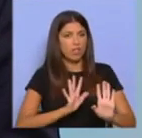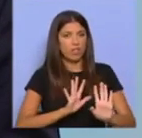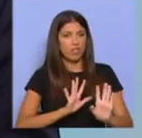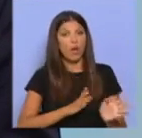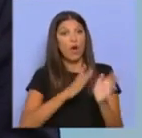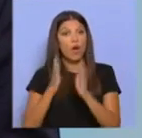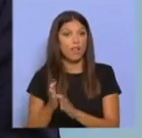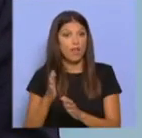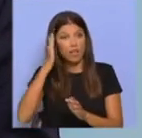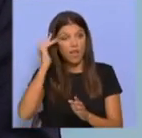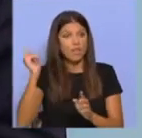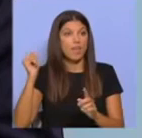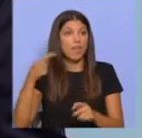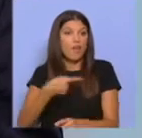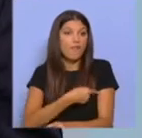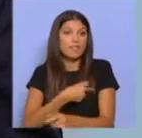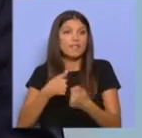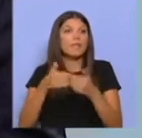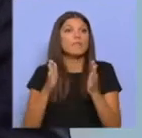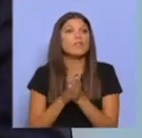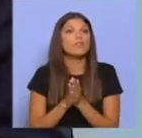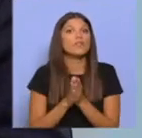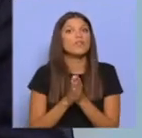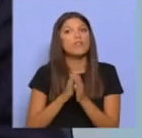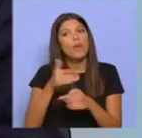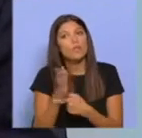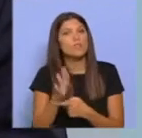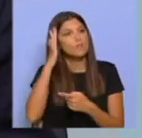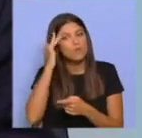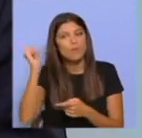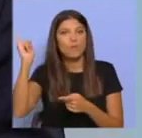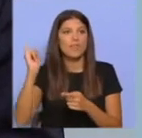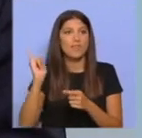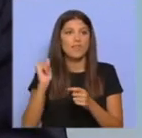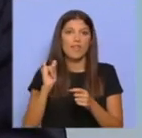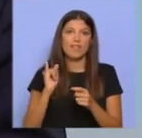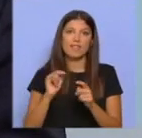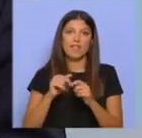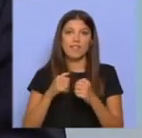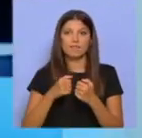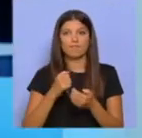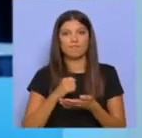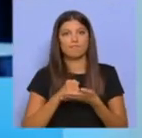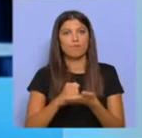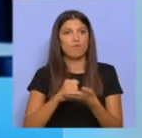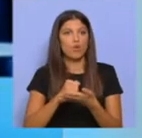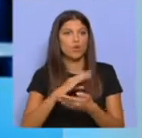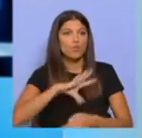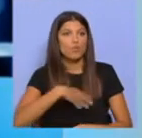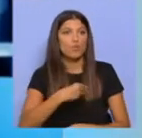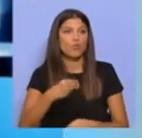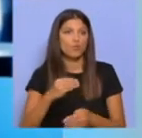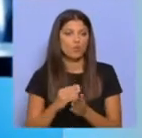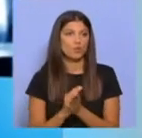todos é um exemplo de uma aplicação concreta de uma visão para o mundo que é evidentemente a que defendemos. Sem esquecer toda a